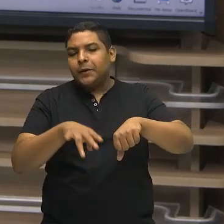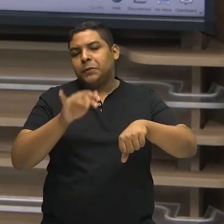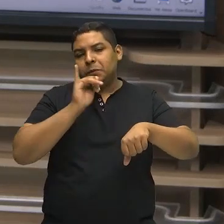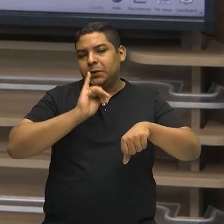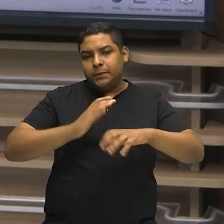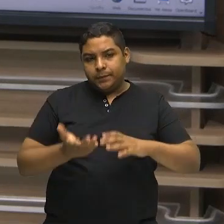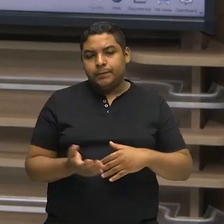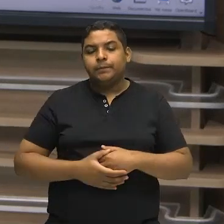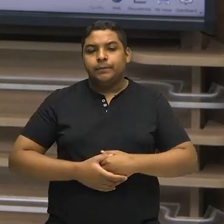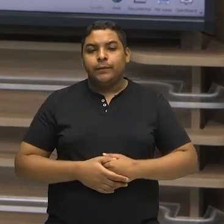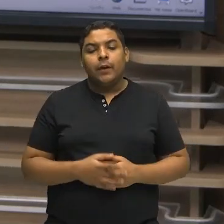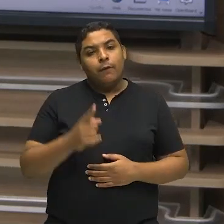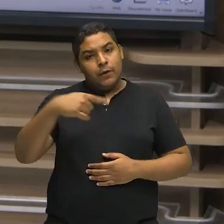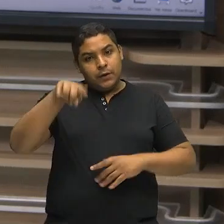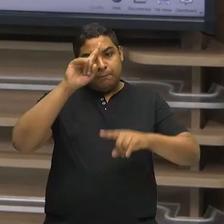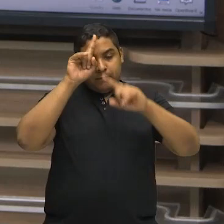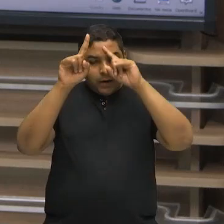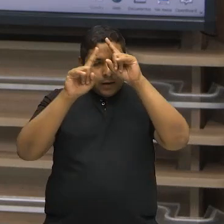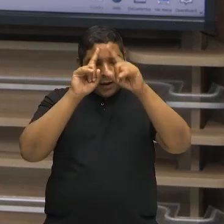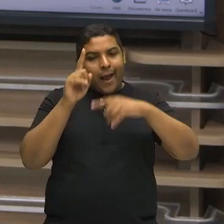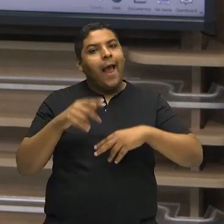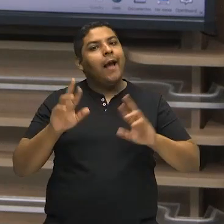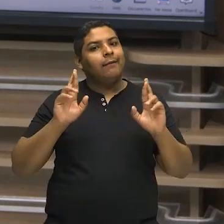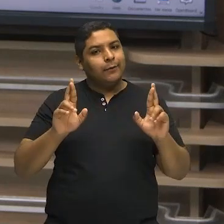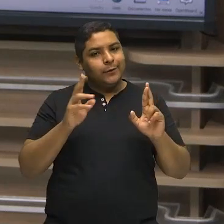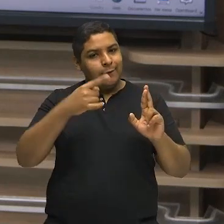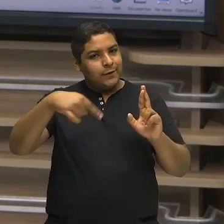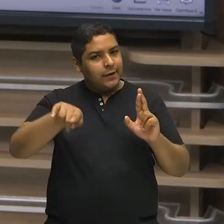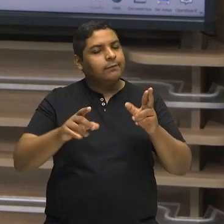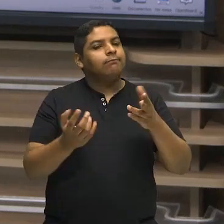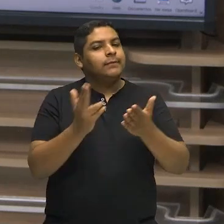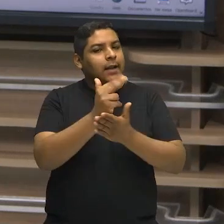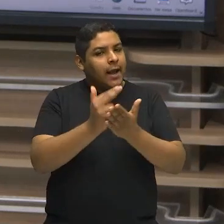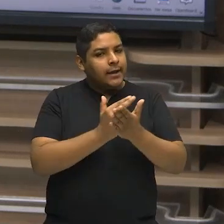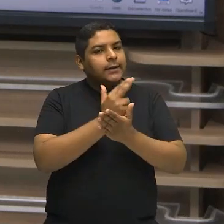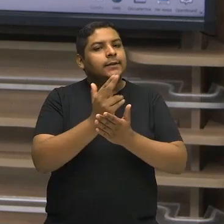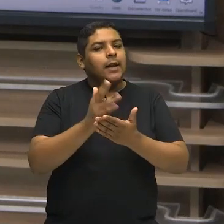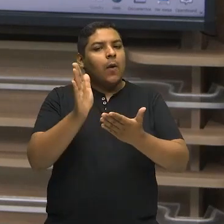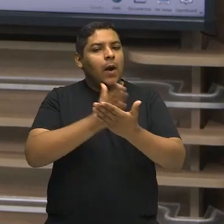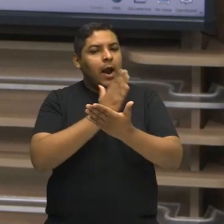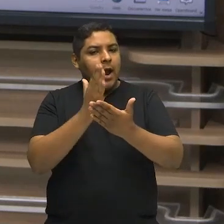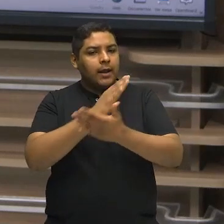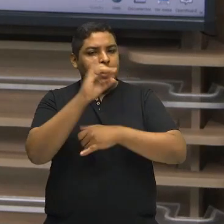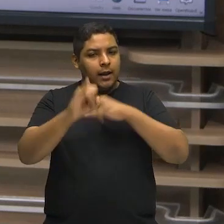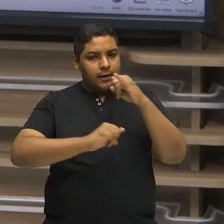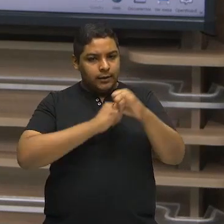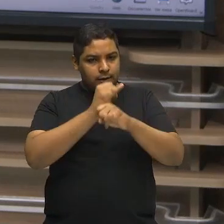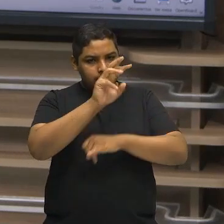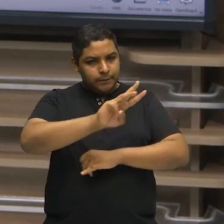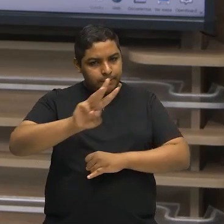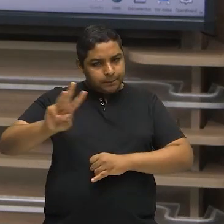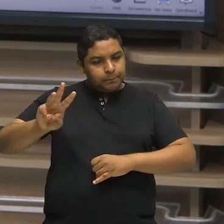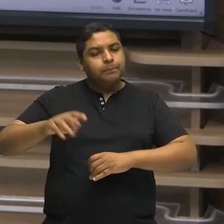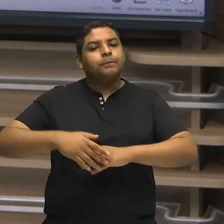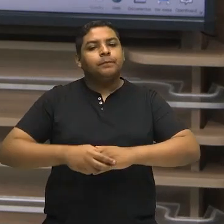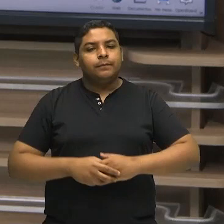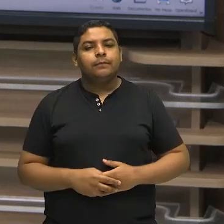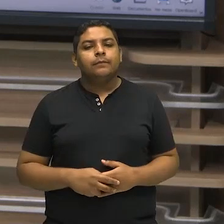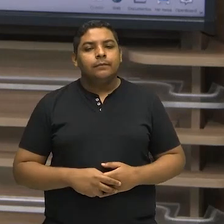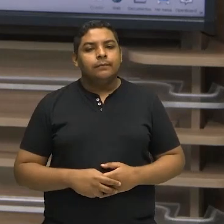aqui algumas ideias, espero que vocês produzam esse desenho no caderno digital de vocês. E, mais uma